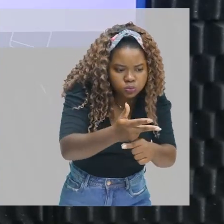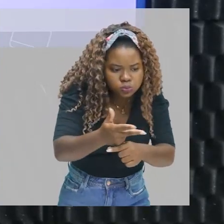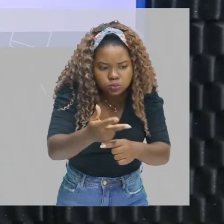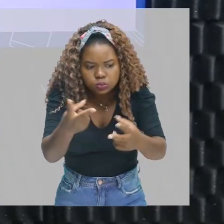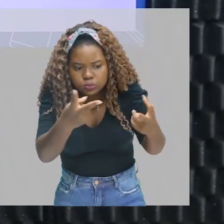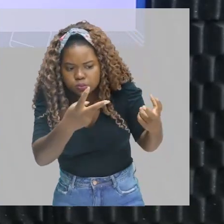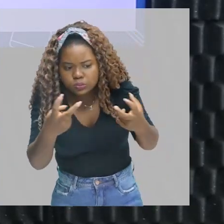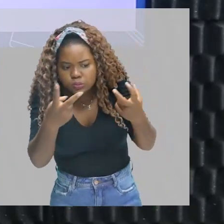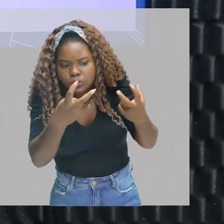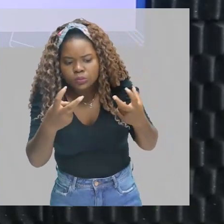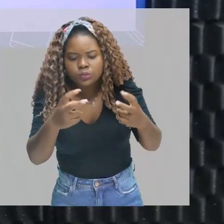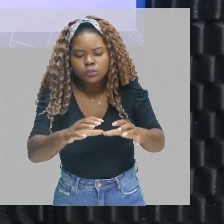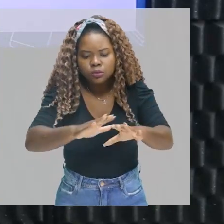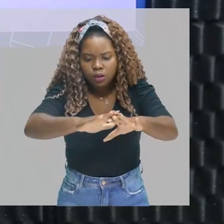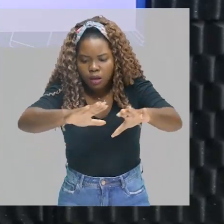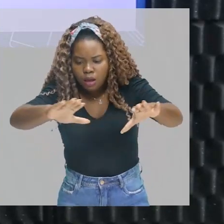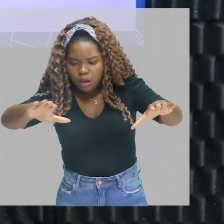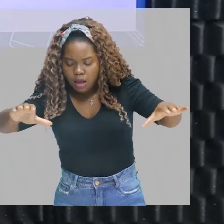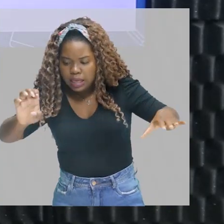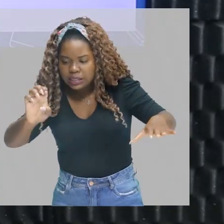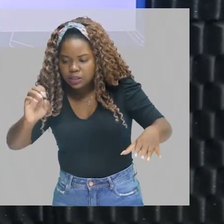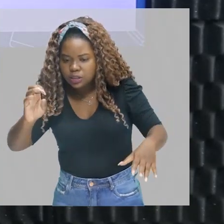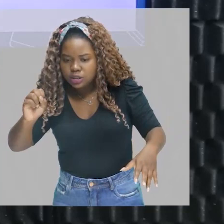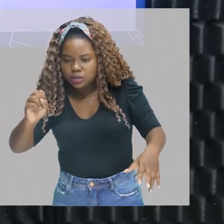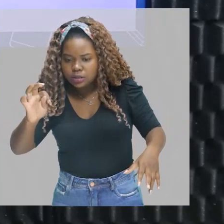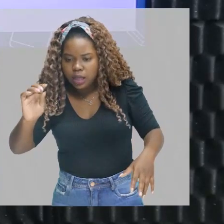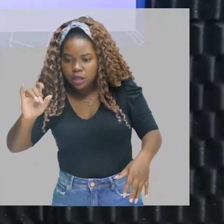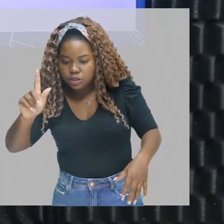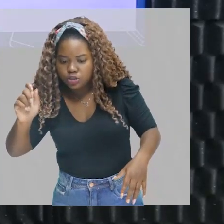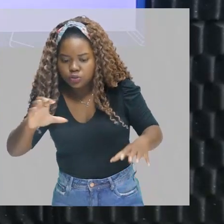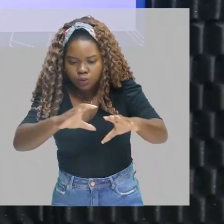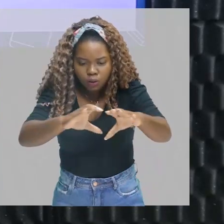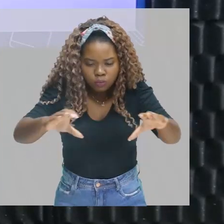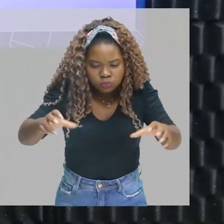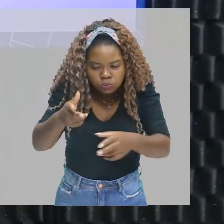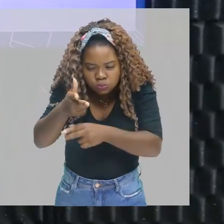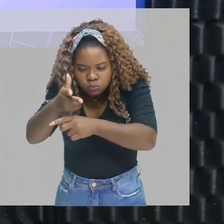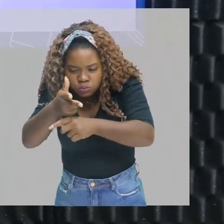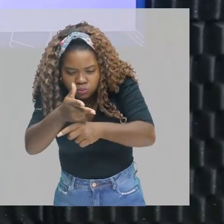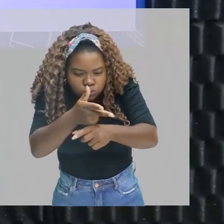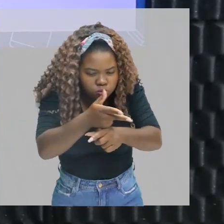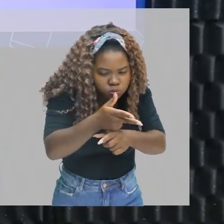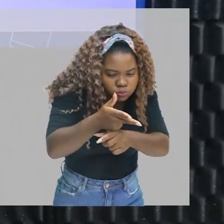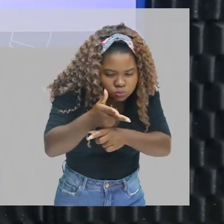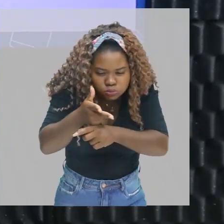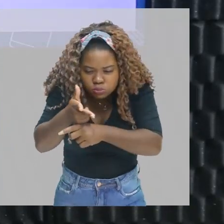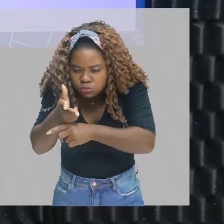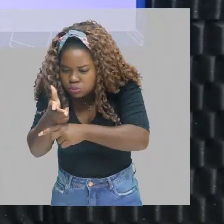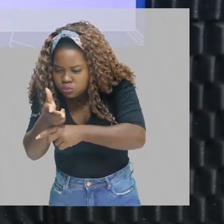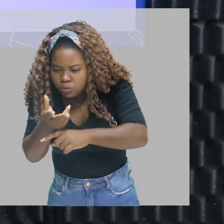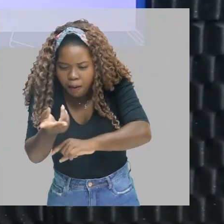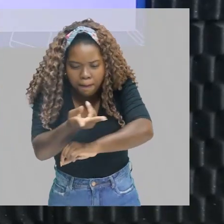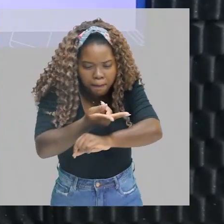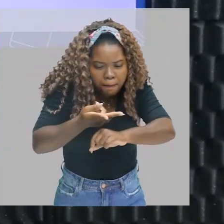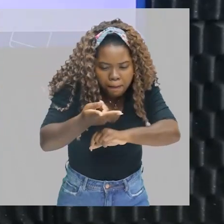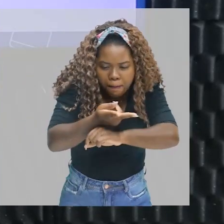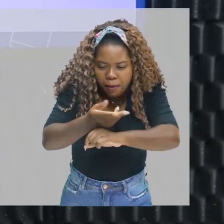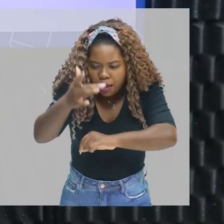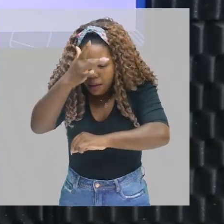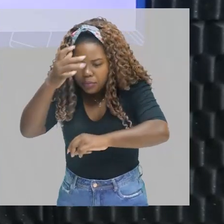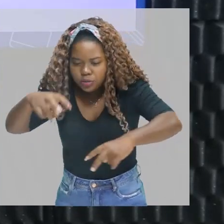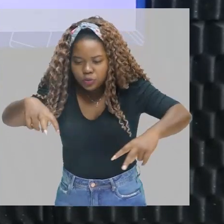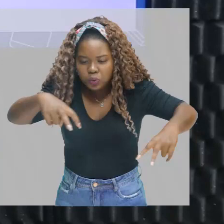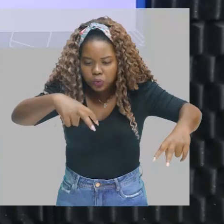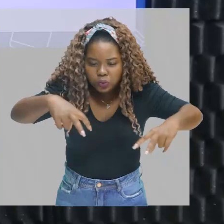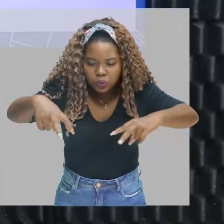alto do estádio, a tecnologia promete identificar a posição precisa do atleta em relação à linha